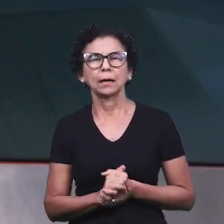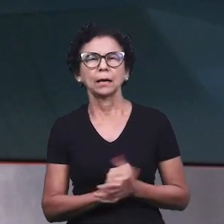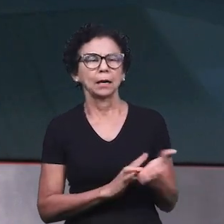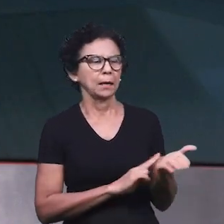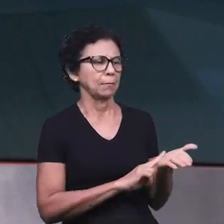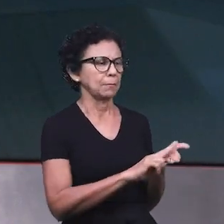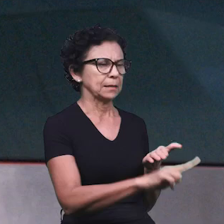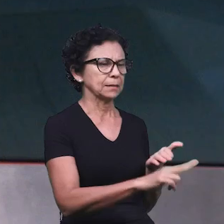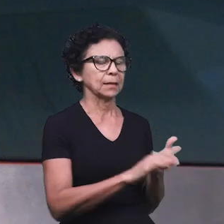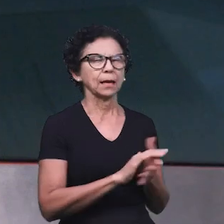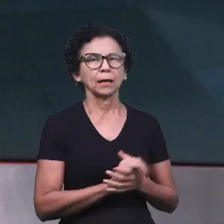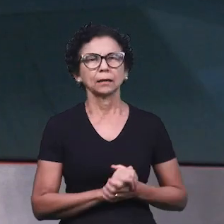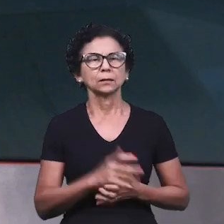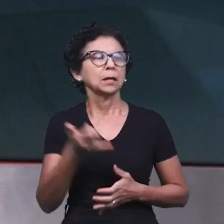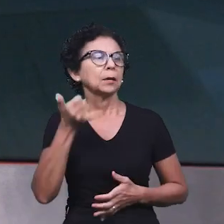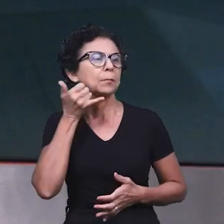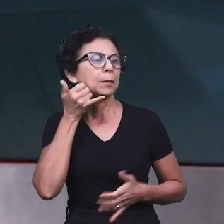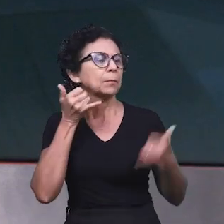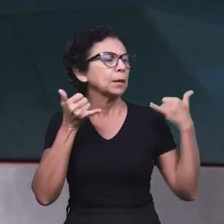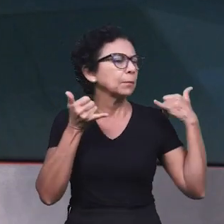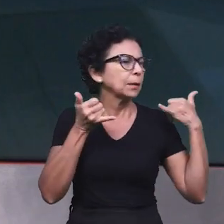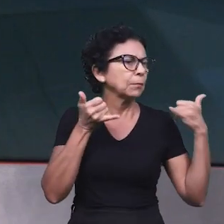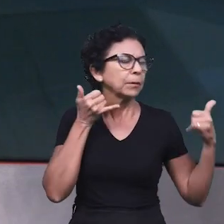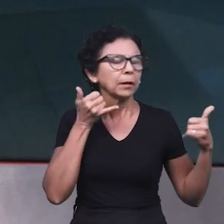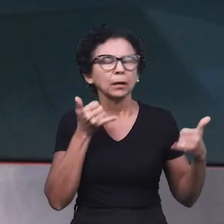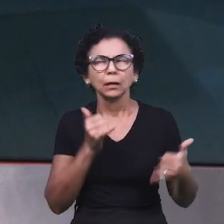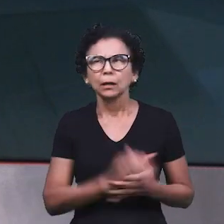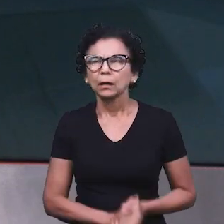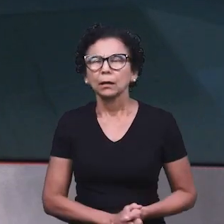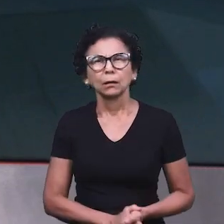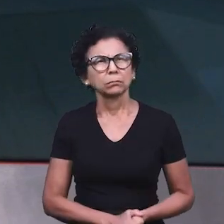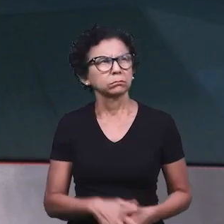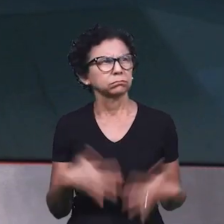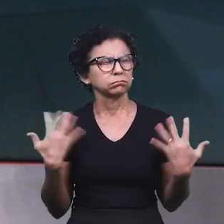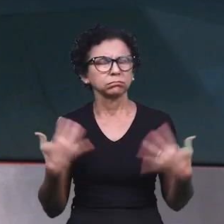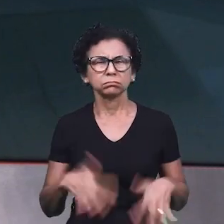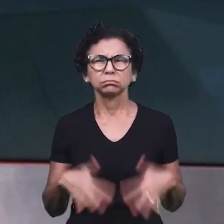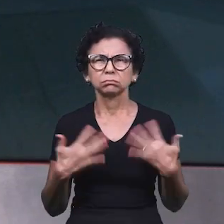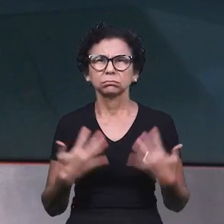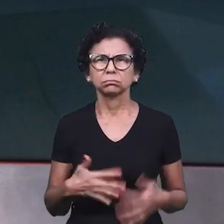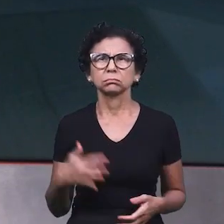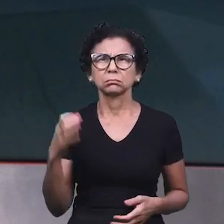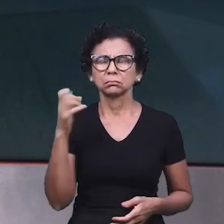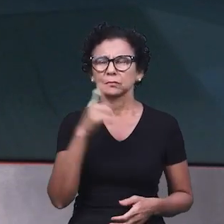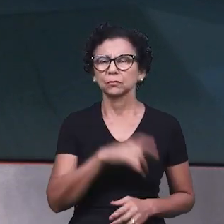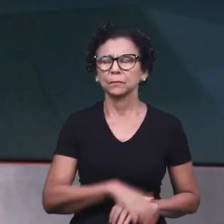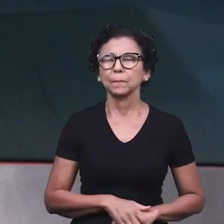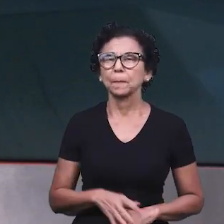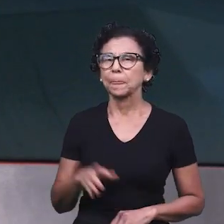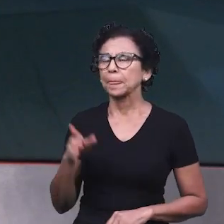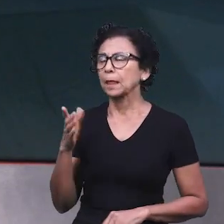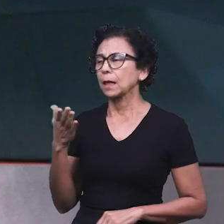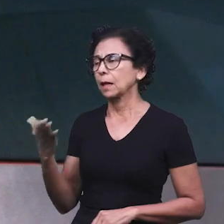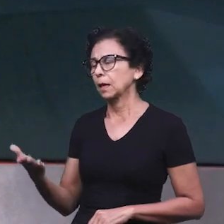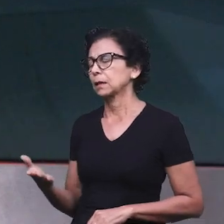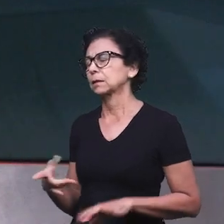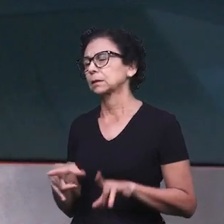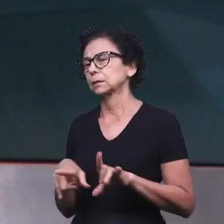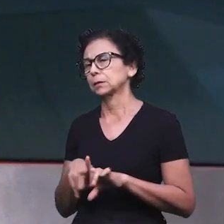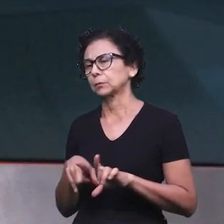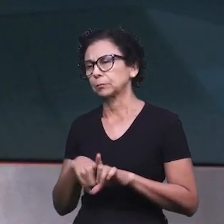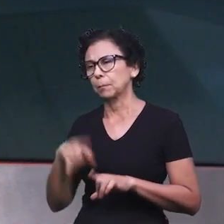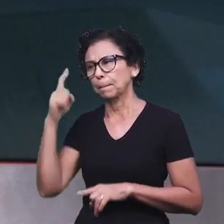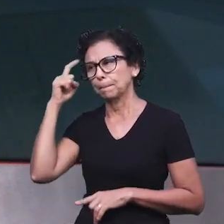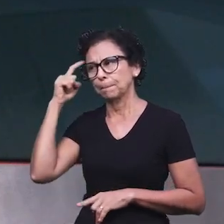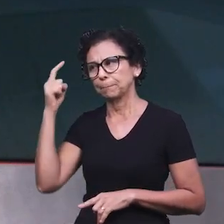e necessária, muitas vezes, existe também um assédio, praticamente um assédio,